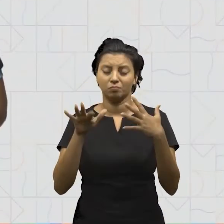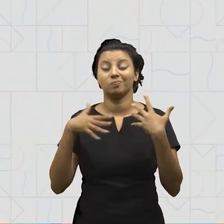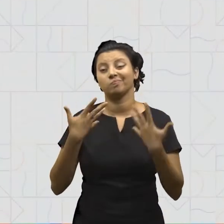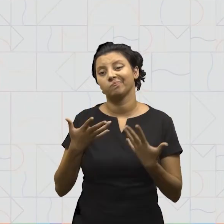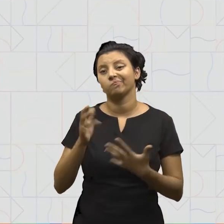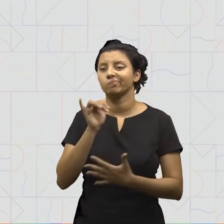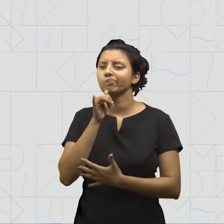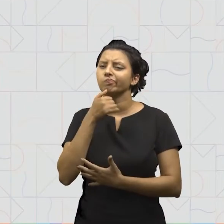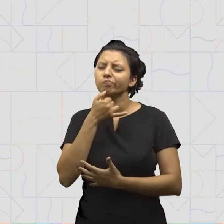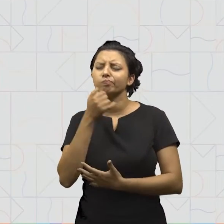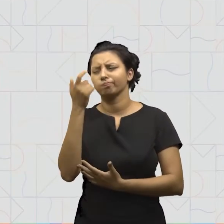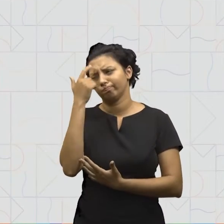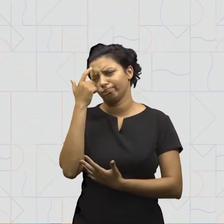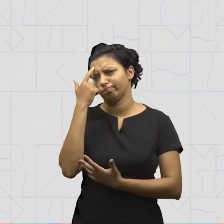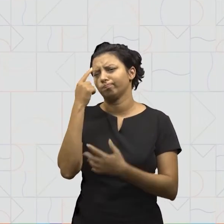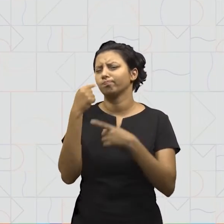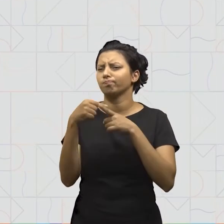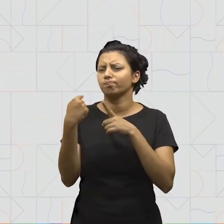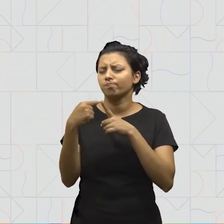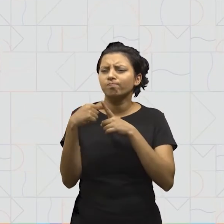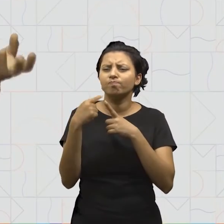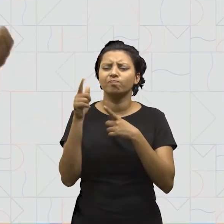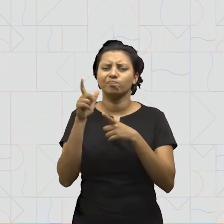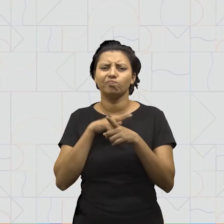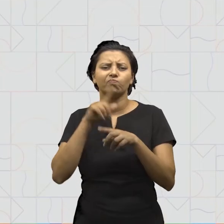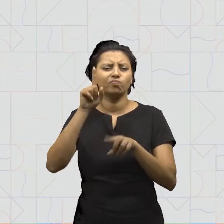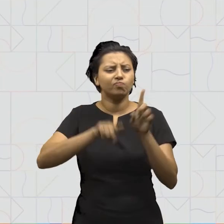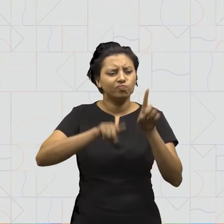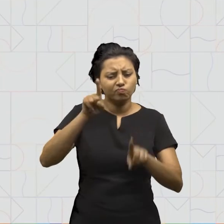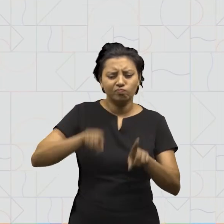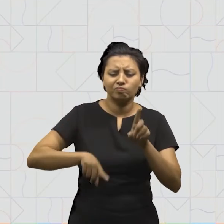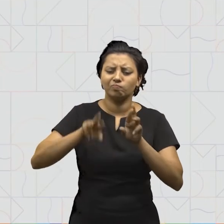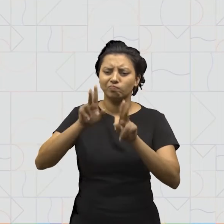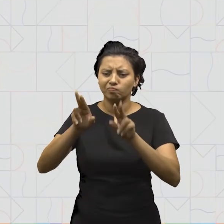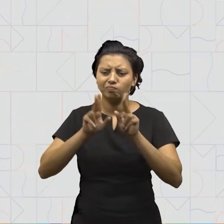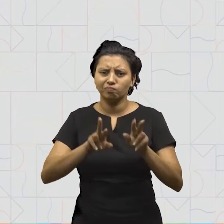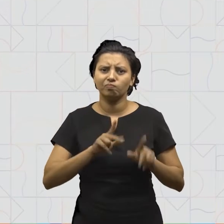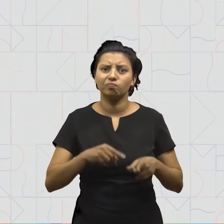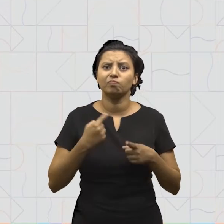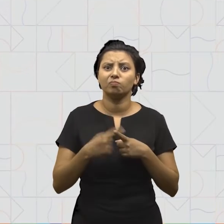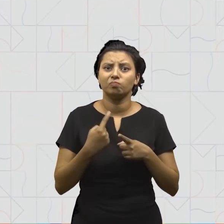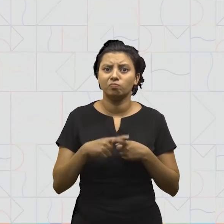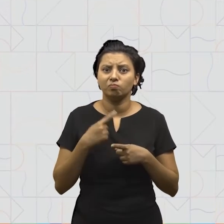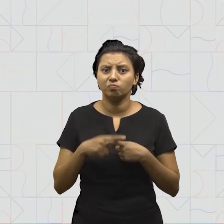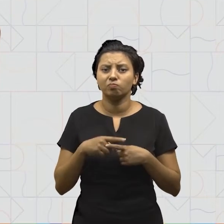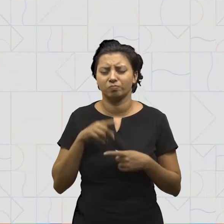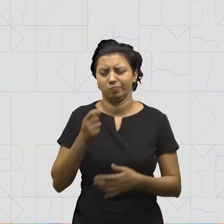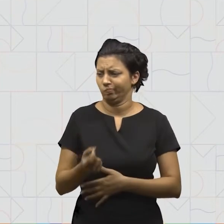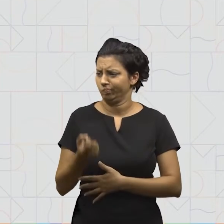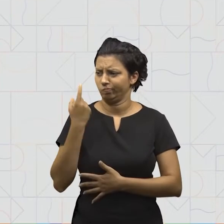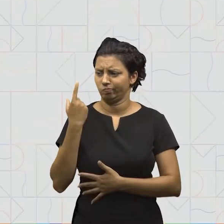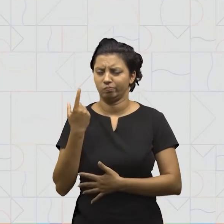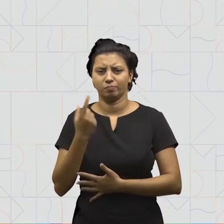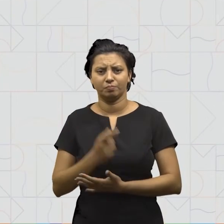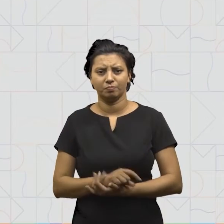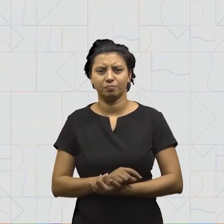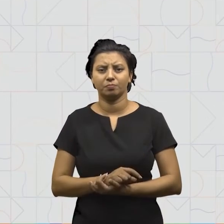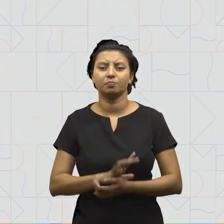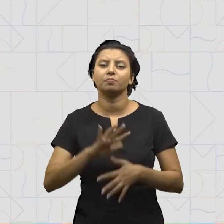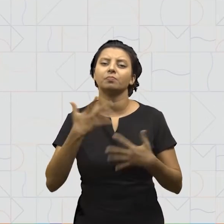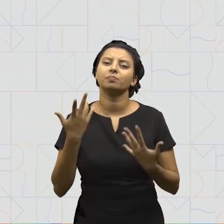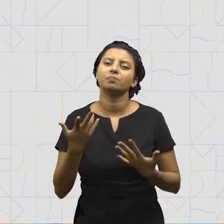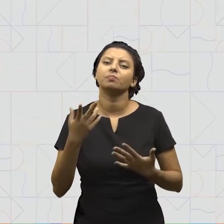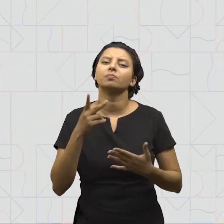Então, ficamos nos perguntando, mas por que será que acontece isso nesse circo? Que estranho!